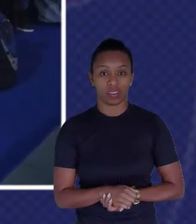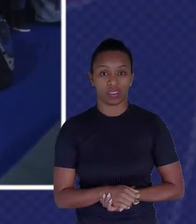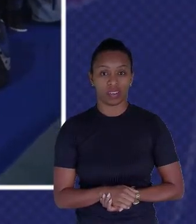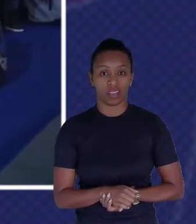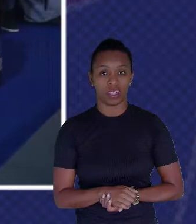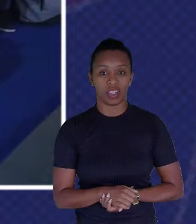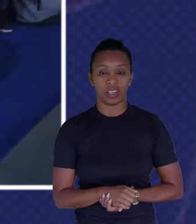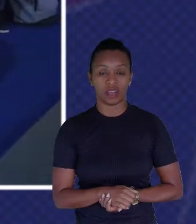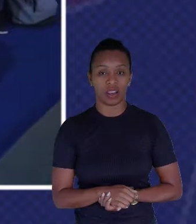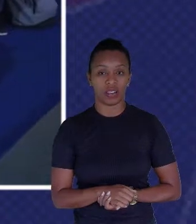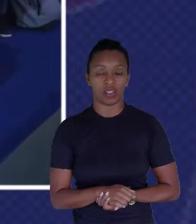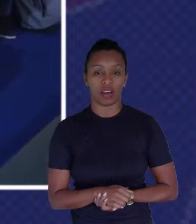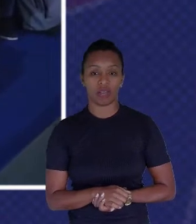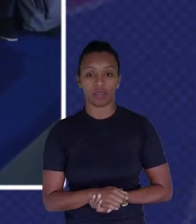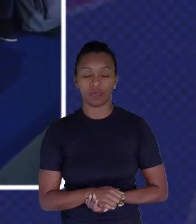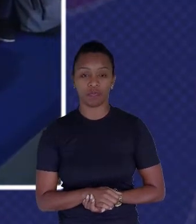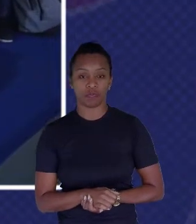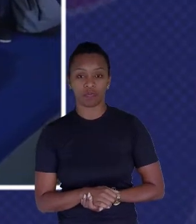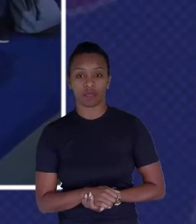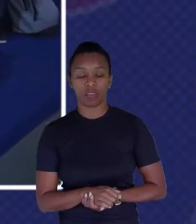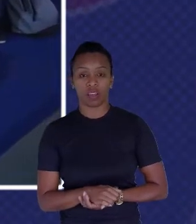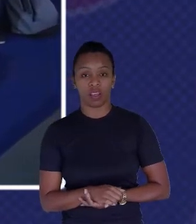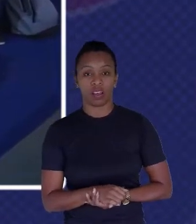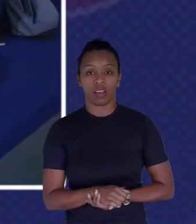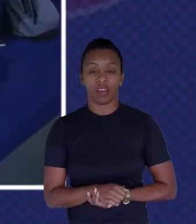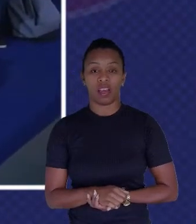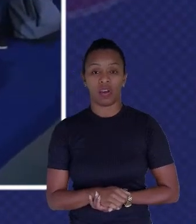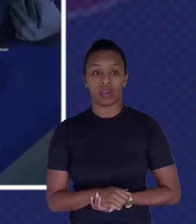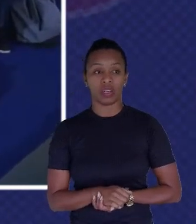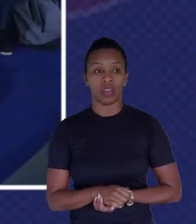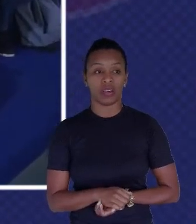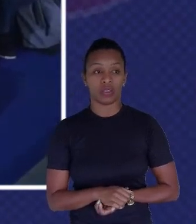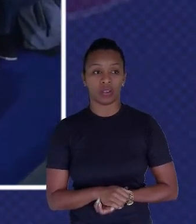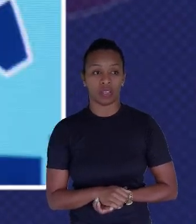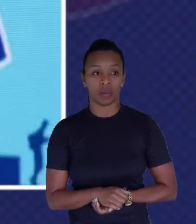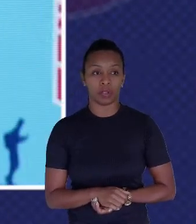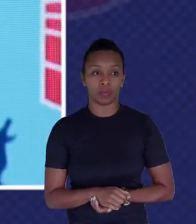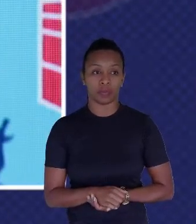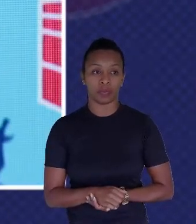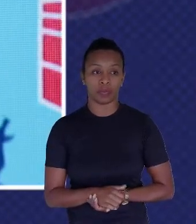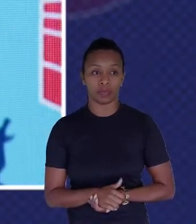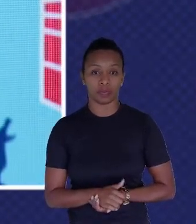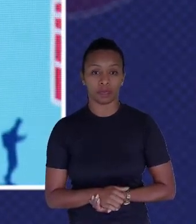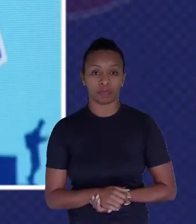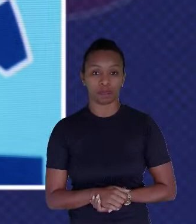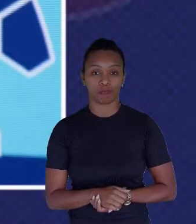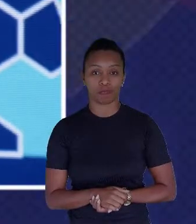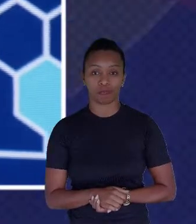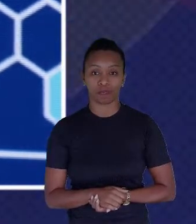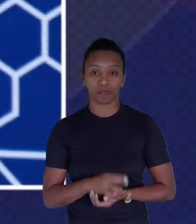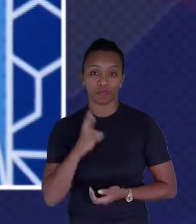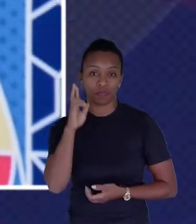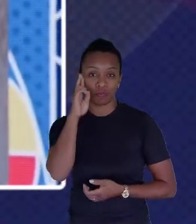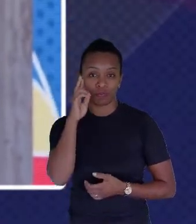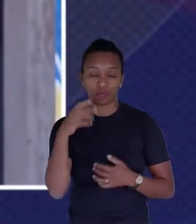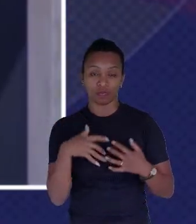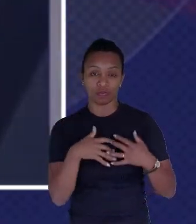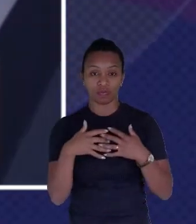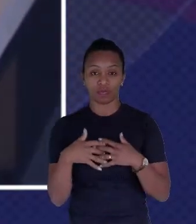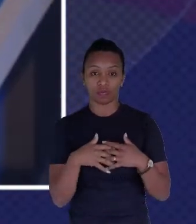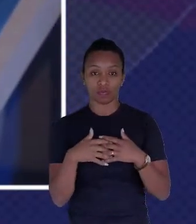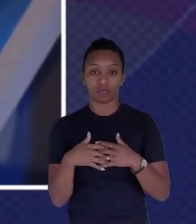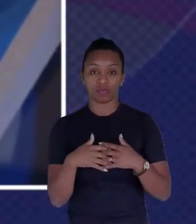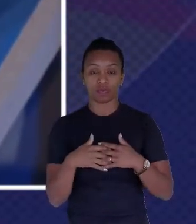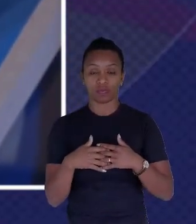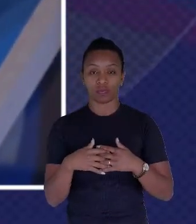Gaúcha sim satisfeito satisfeito muito bom eu eu tava refletindo Eu acho